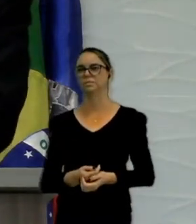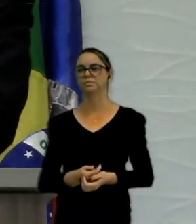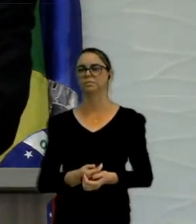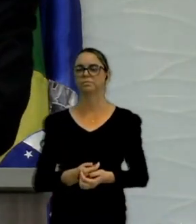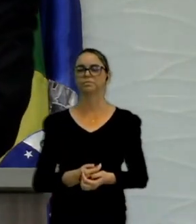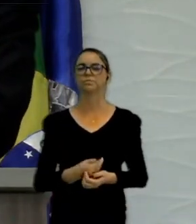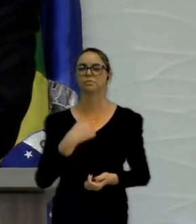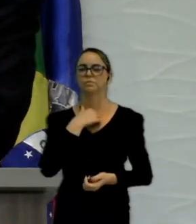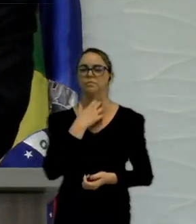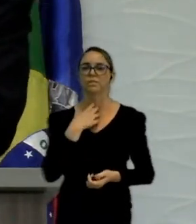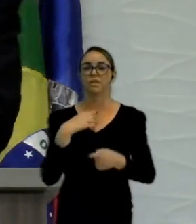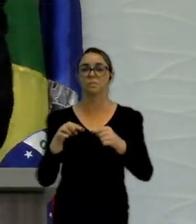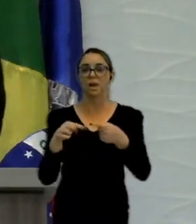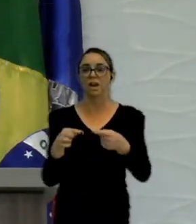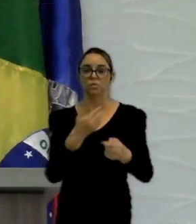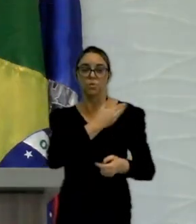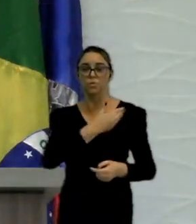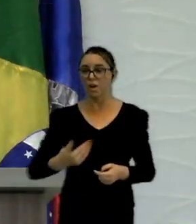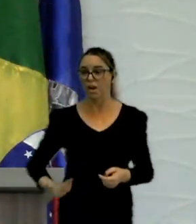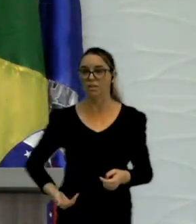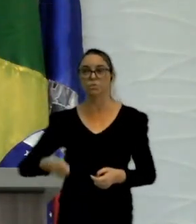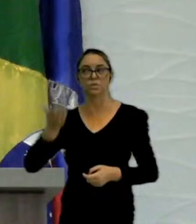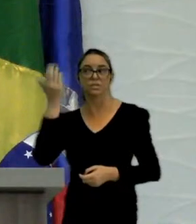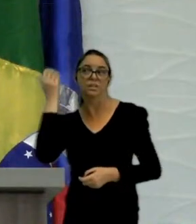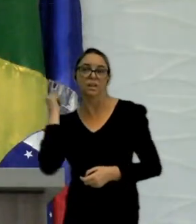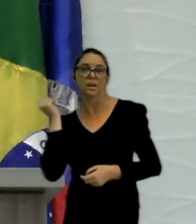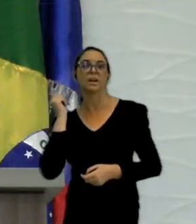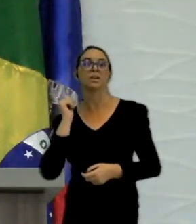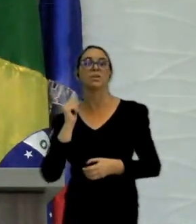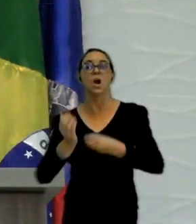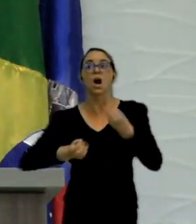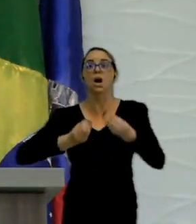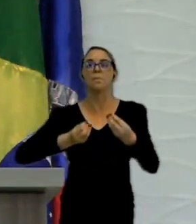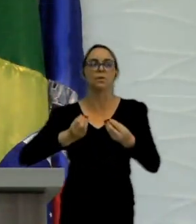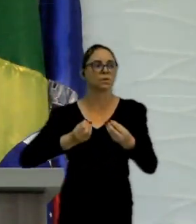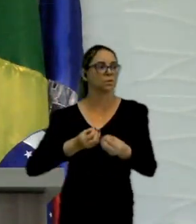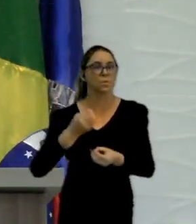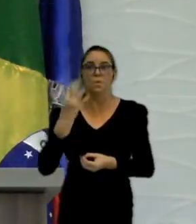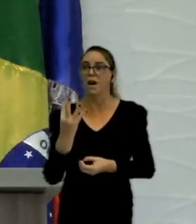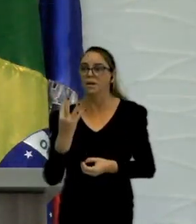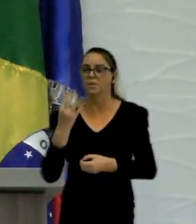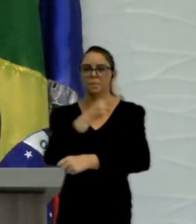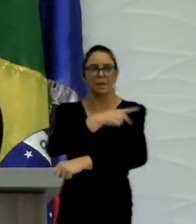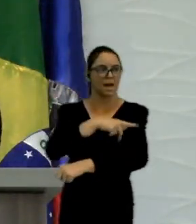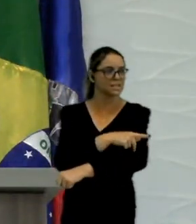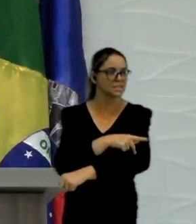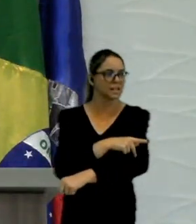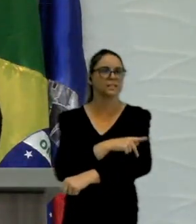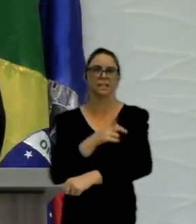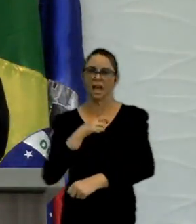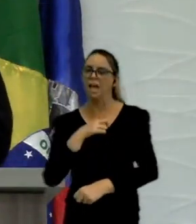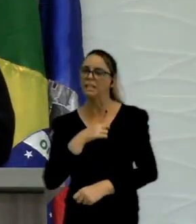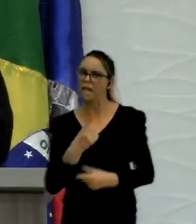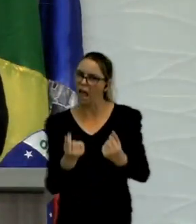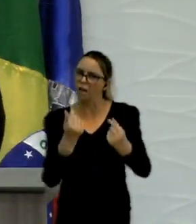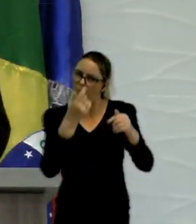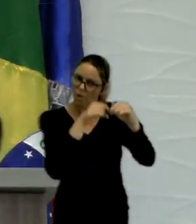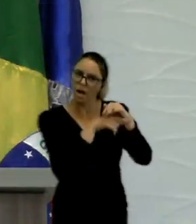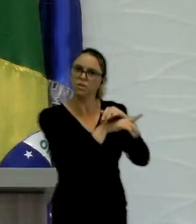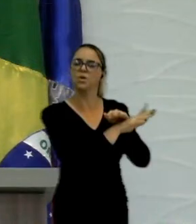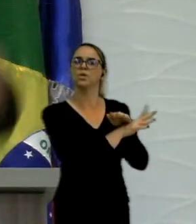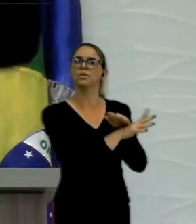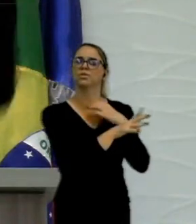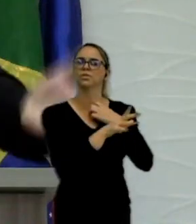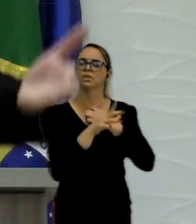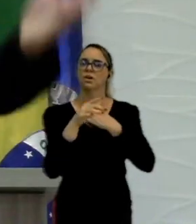mas o governo anterior deixou 4 praças para vocês fazerem com recurso em caixa. O governo anterior deixou dinheiro para o campo de